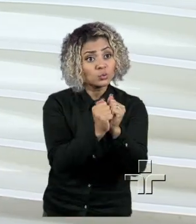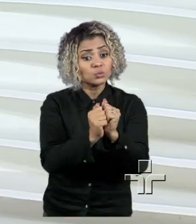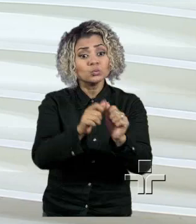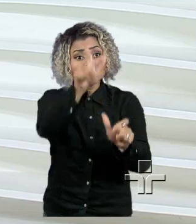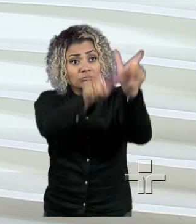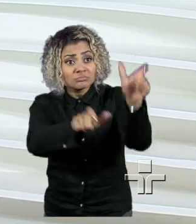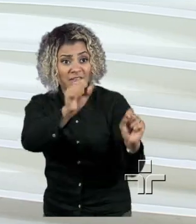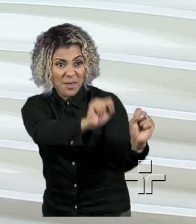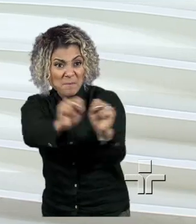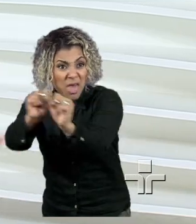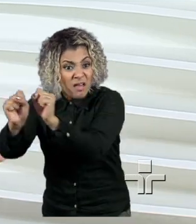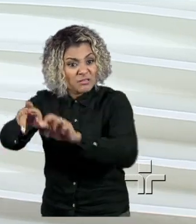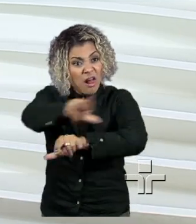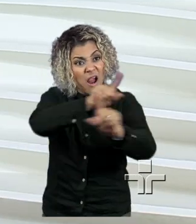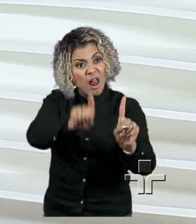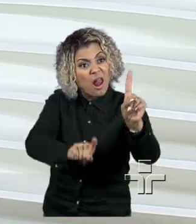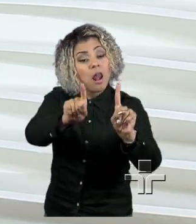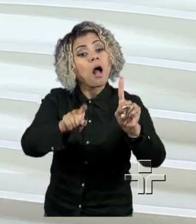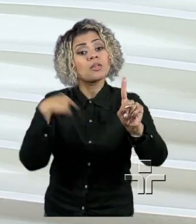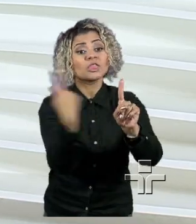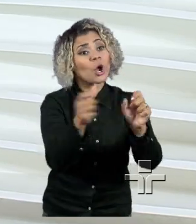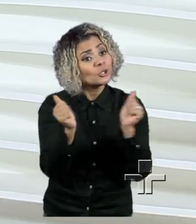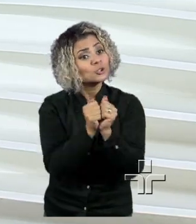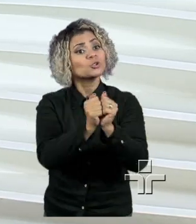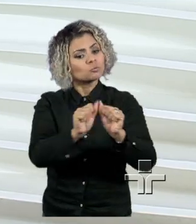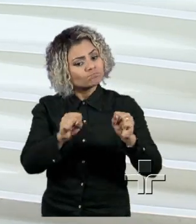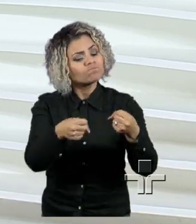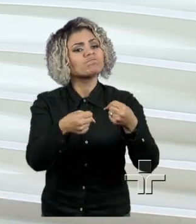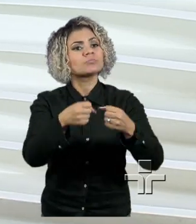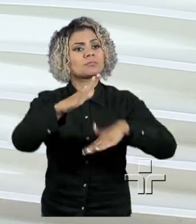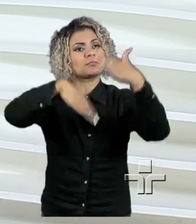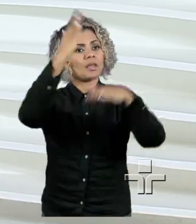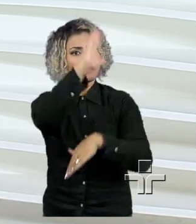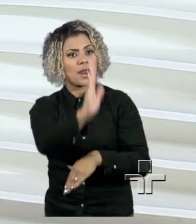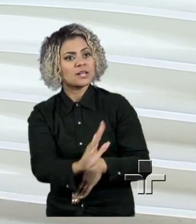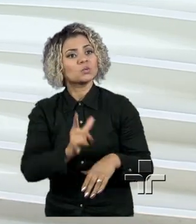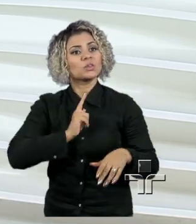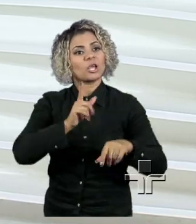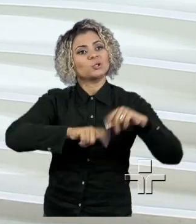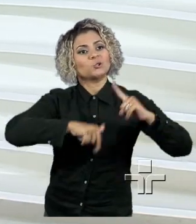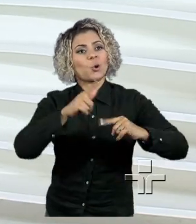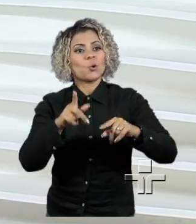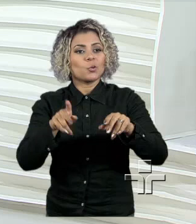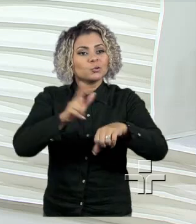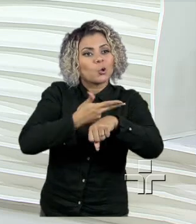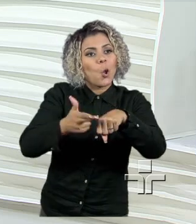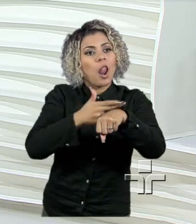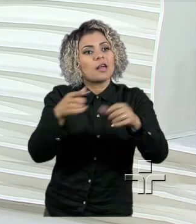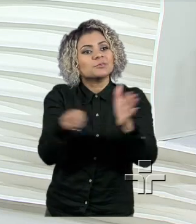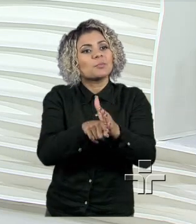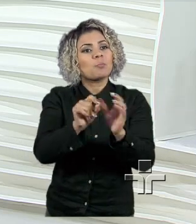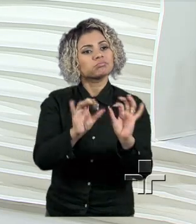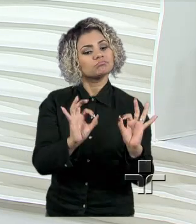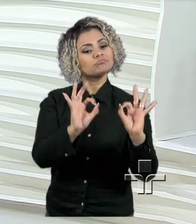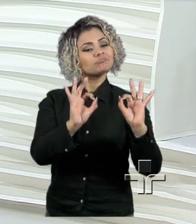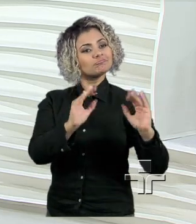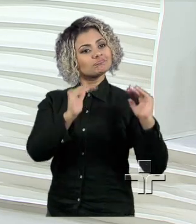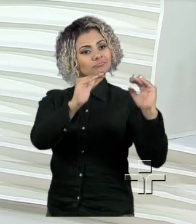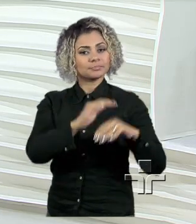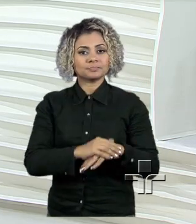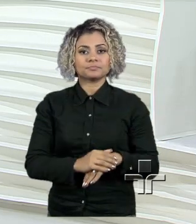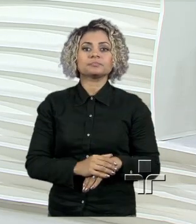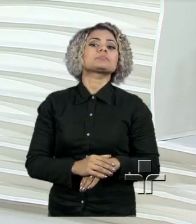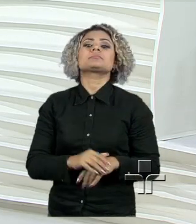desenvolvendo esse mercado de chocolates finos no Brasil. Então hoje Renata, é muito mais uma parceira. Só para... É do grupo CRM,